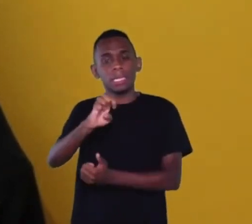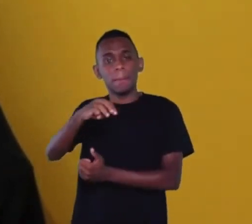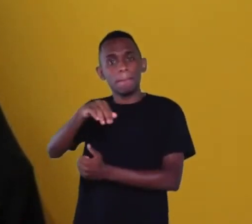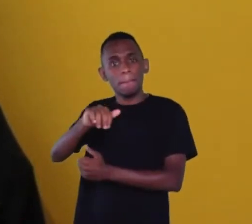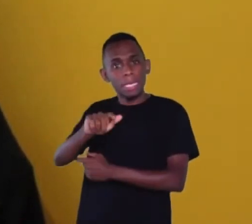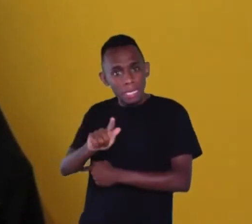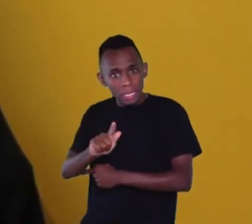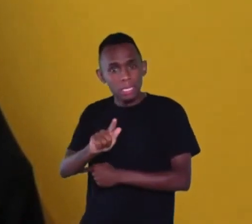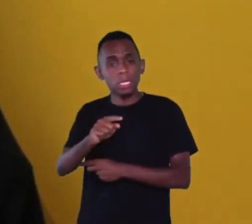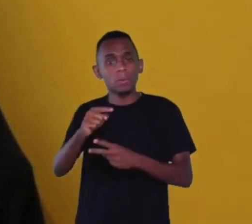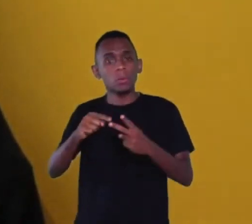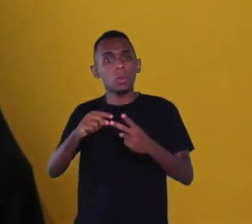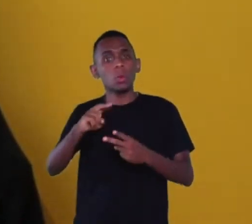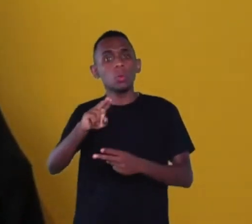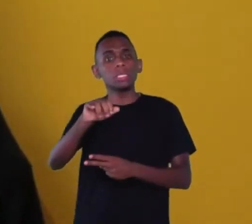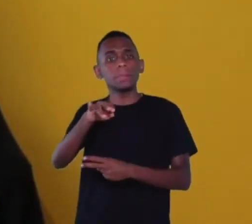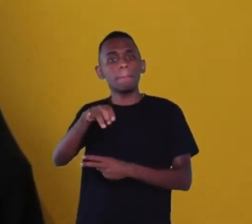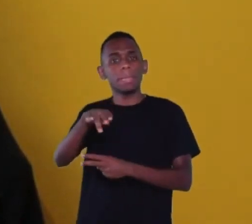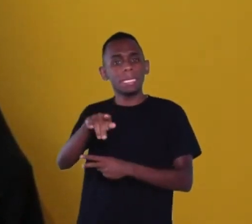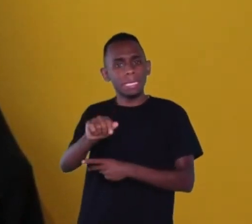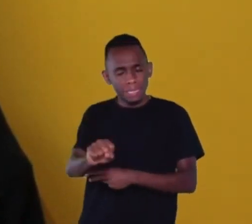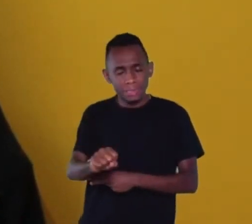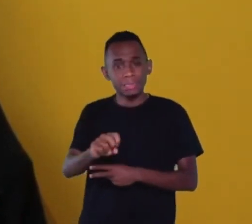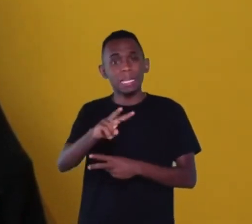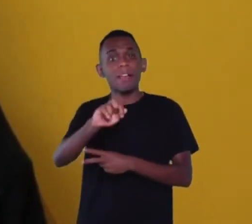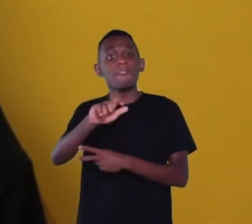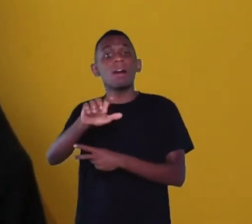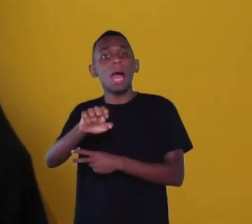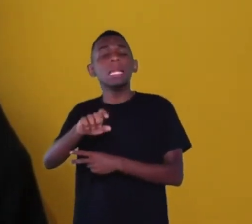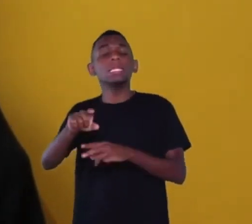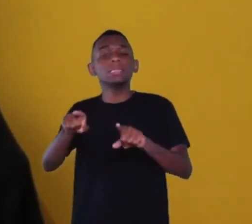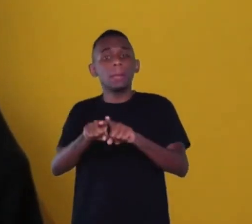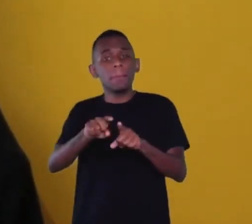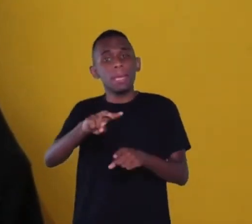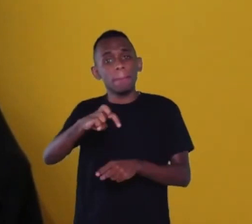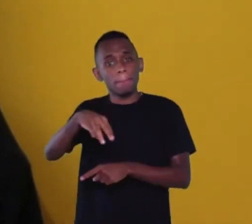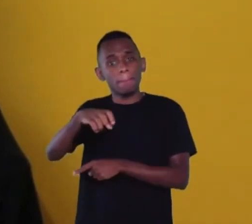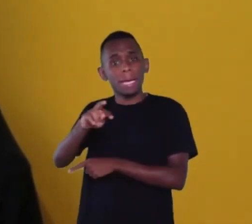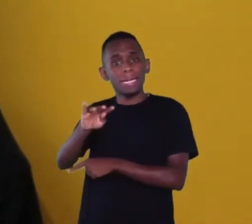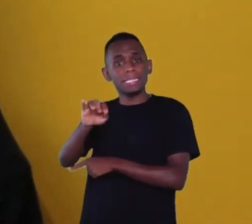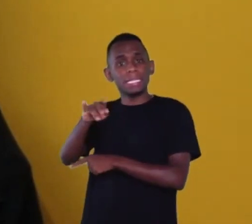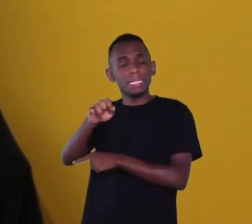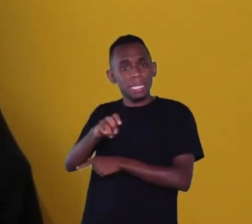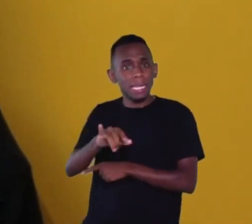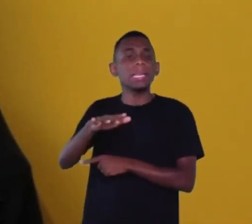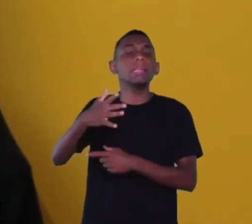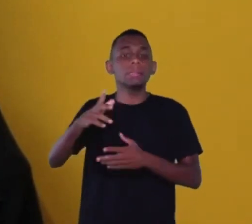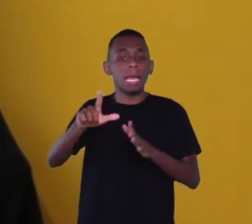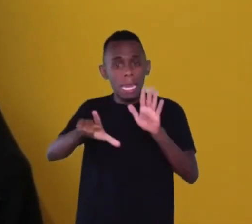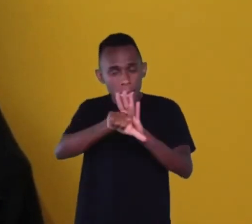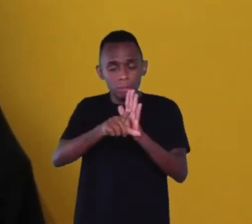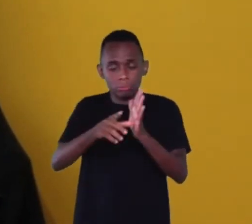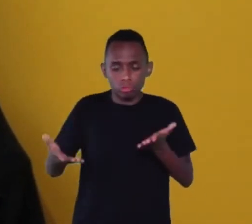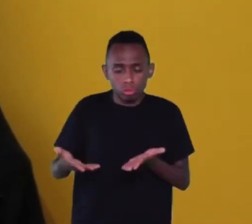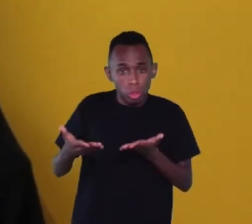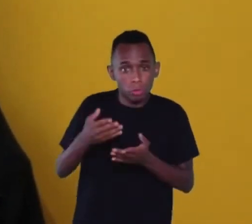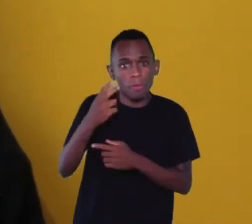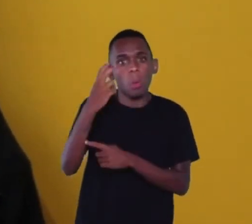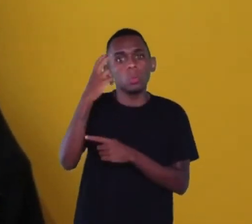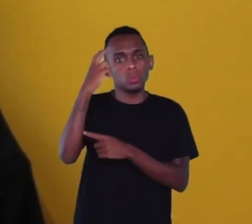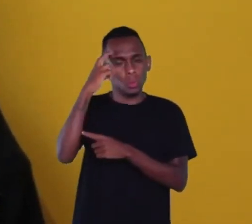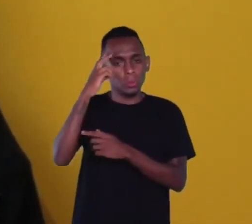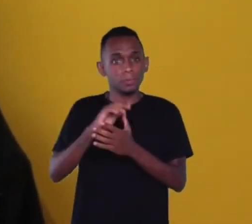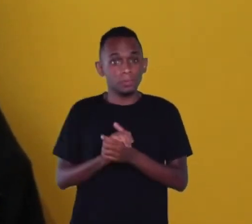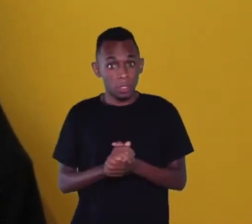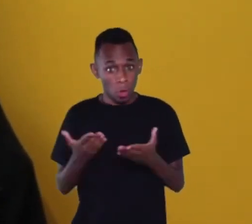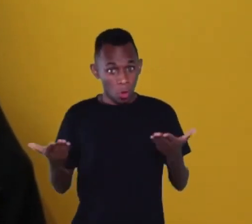veste um casaco preto sobre uma blusa amarela e está sentada em frente a uma parede amarela e branca com os dizeres Sempre um Papo. Hoje a